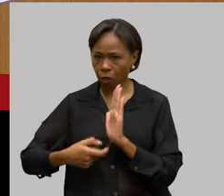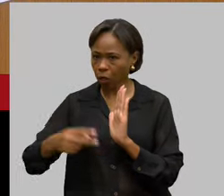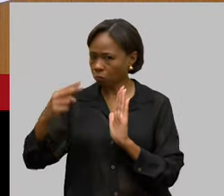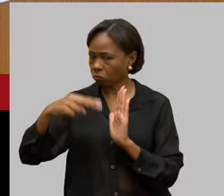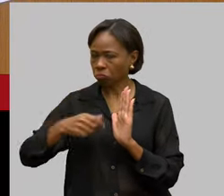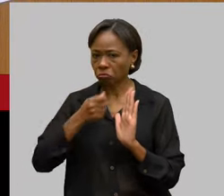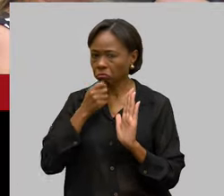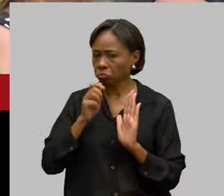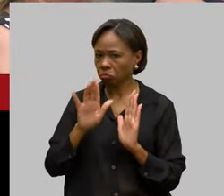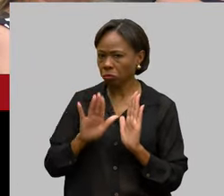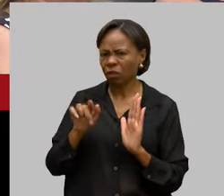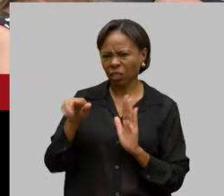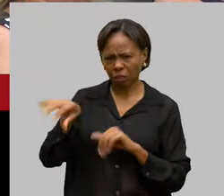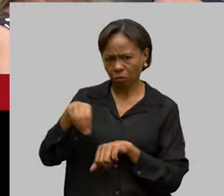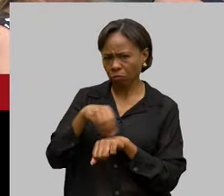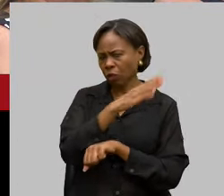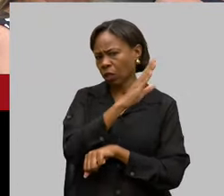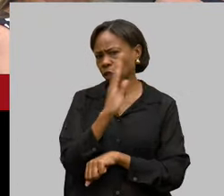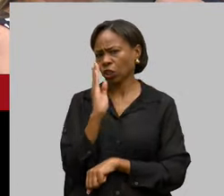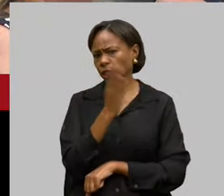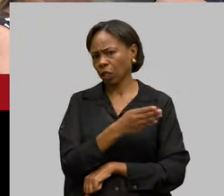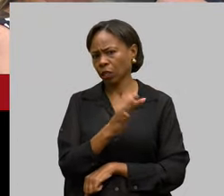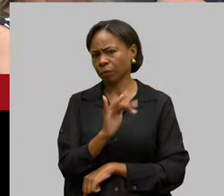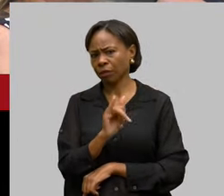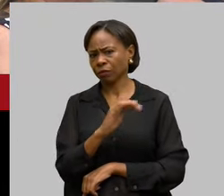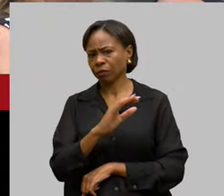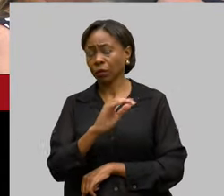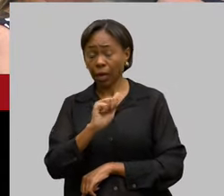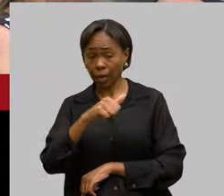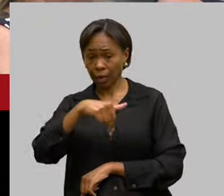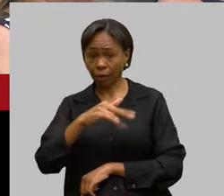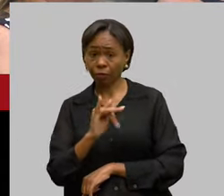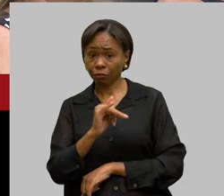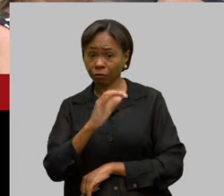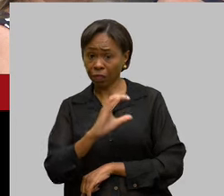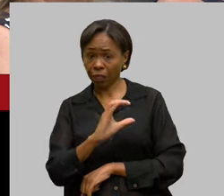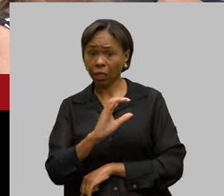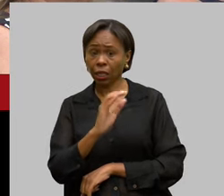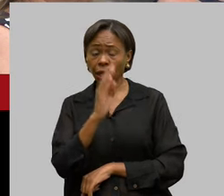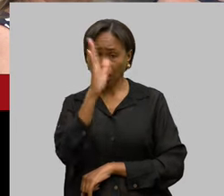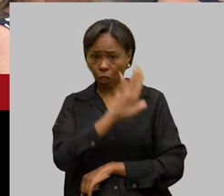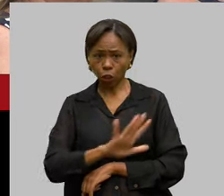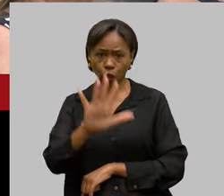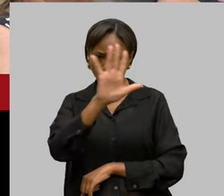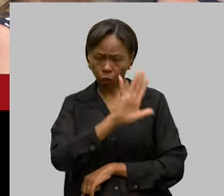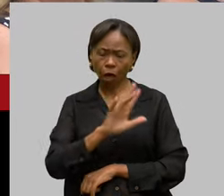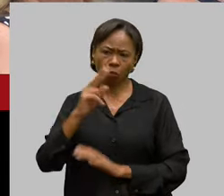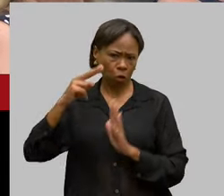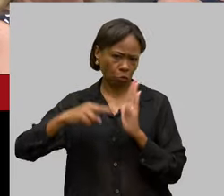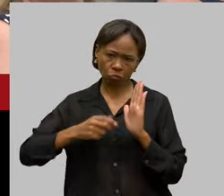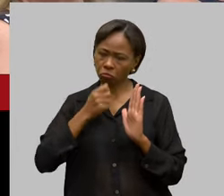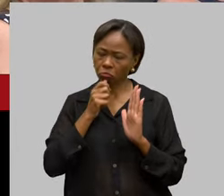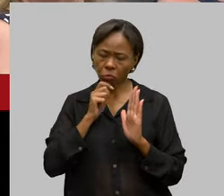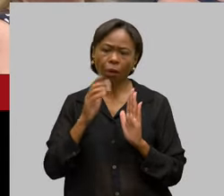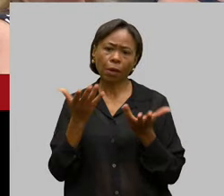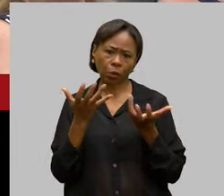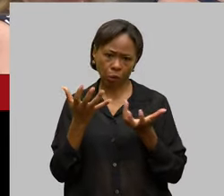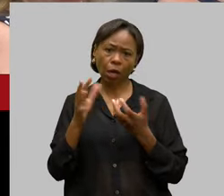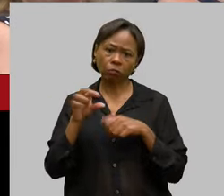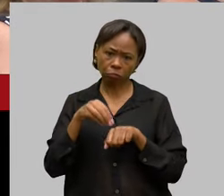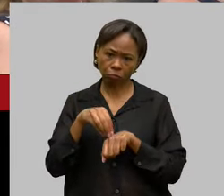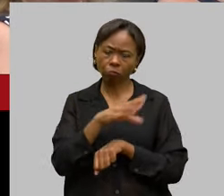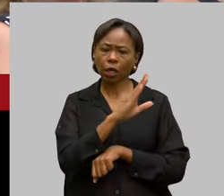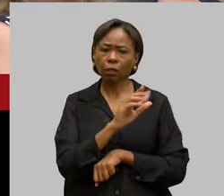para anfip Nacional não vi o texto ainda mas estou disposto a encaminhar para nacional ou para algum